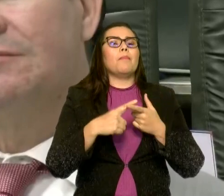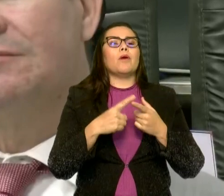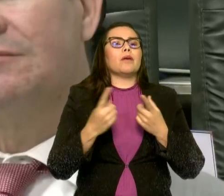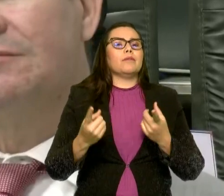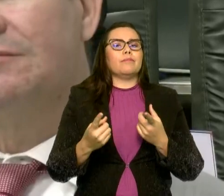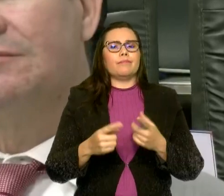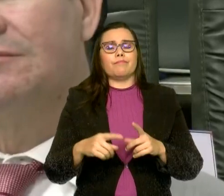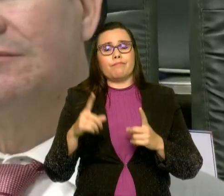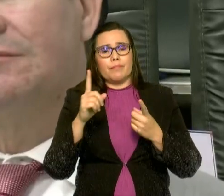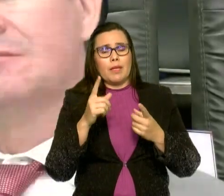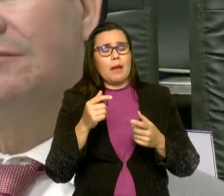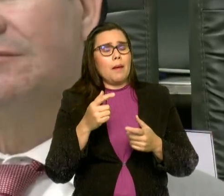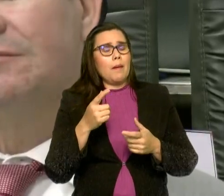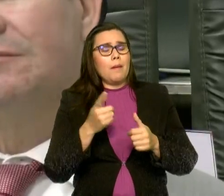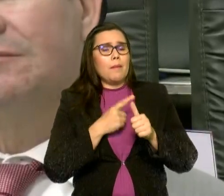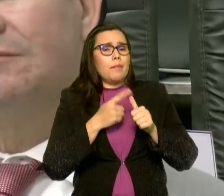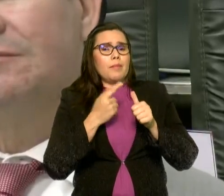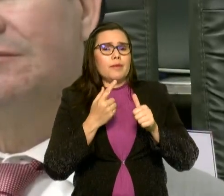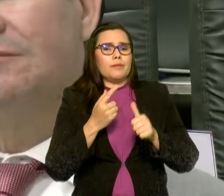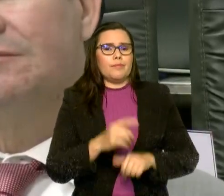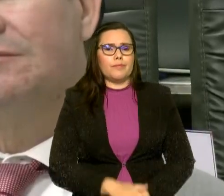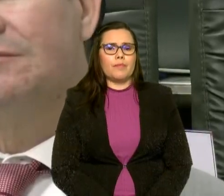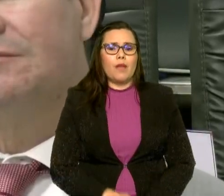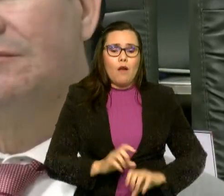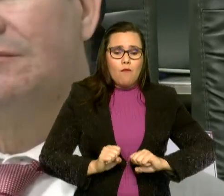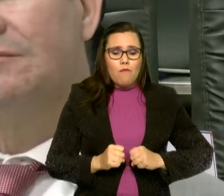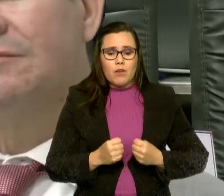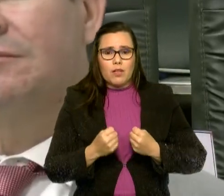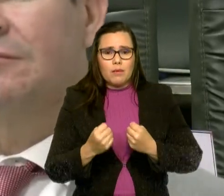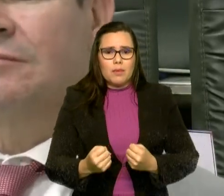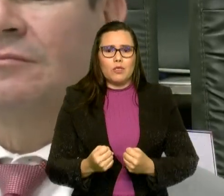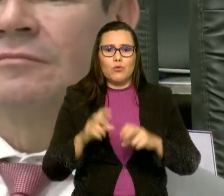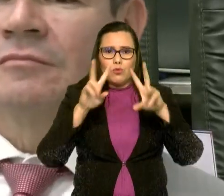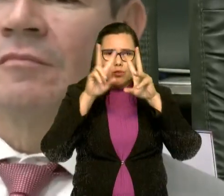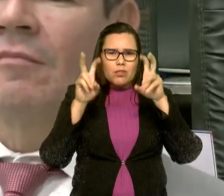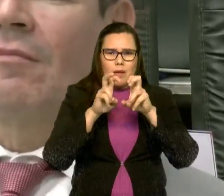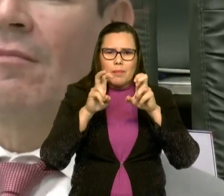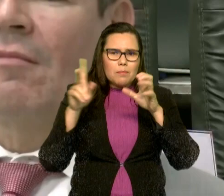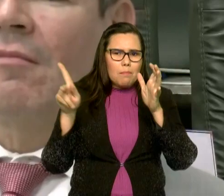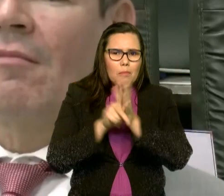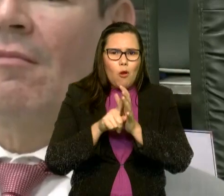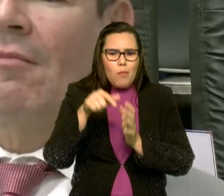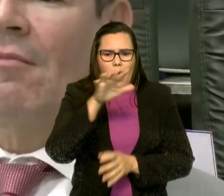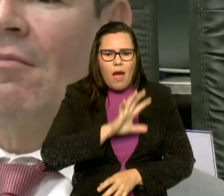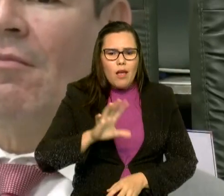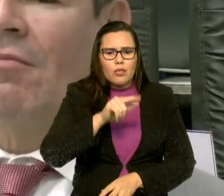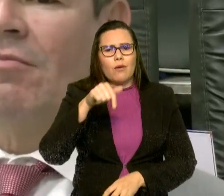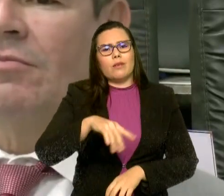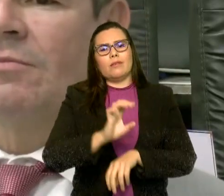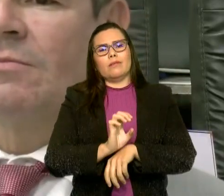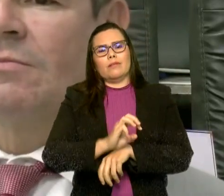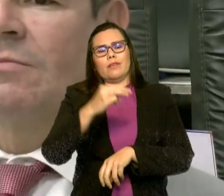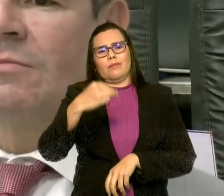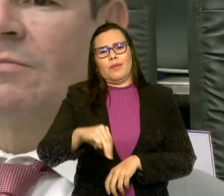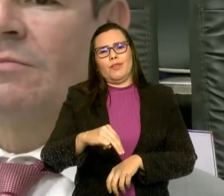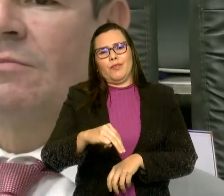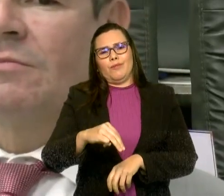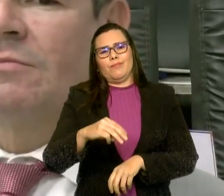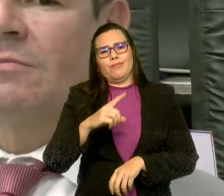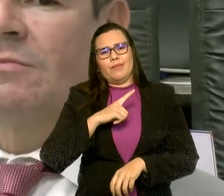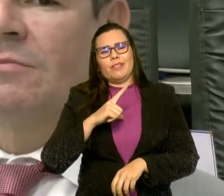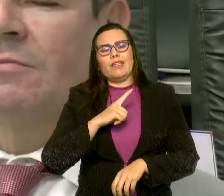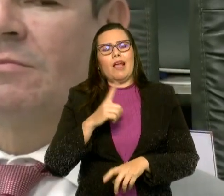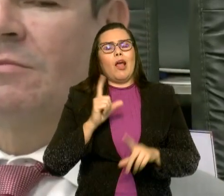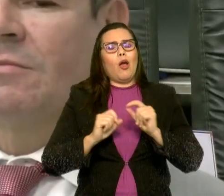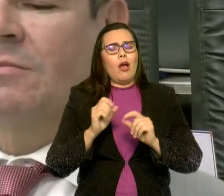discussão, que é o fortalecimento das temáticas regionais nas nossas instituições curriculares, tanto no ensino fundamental